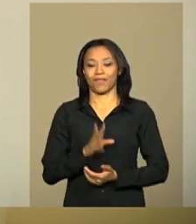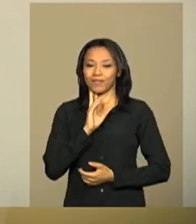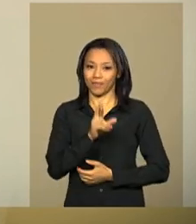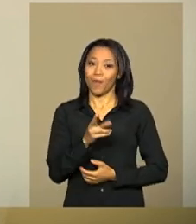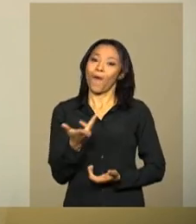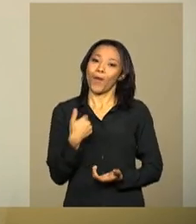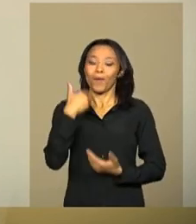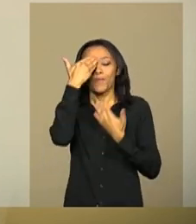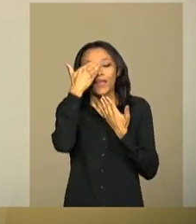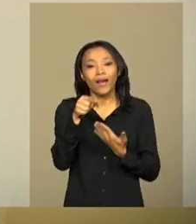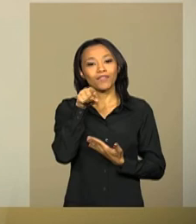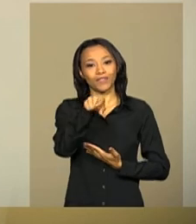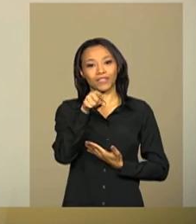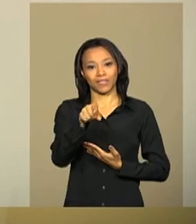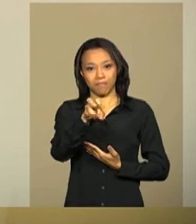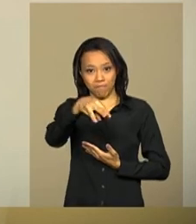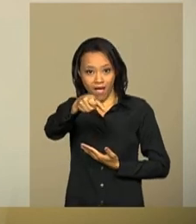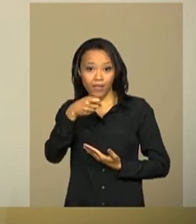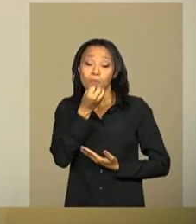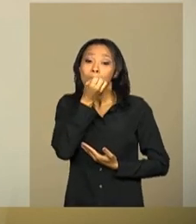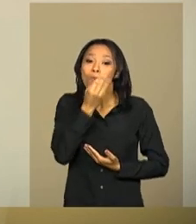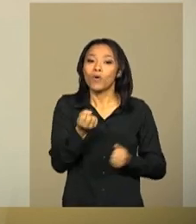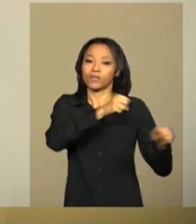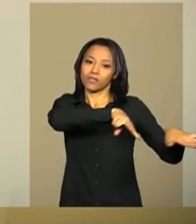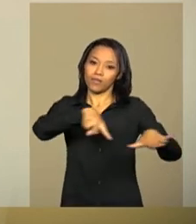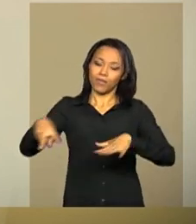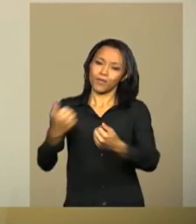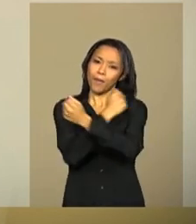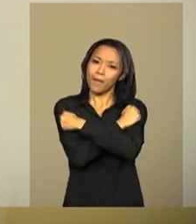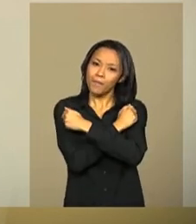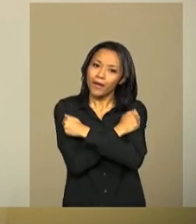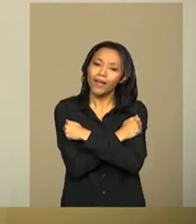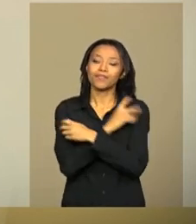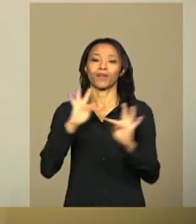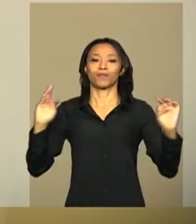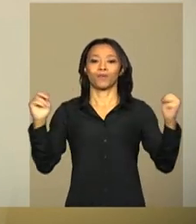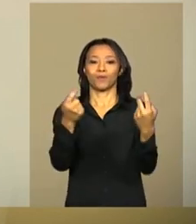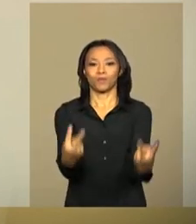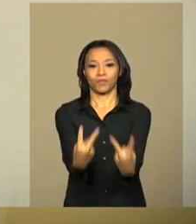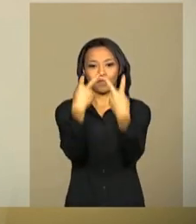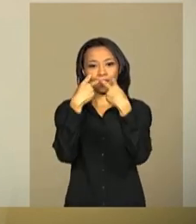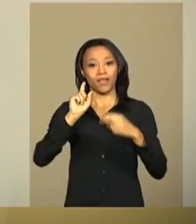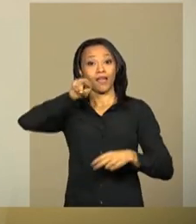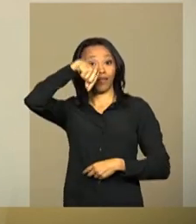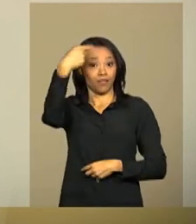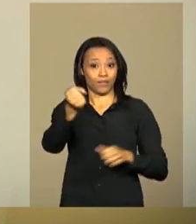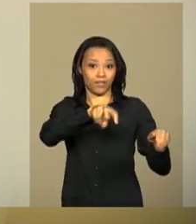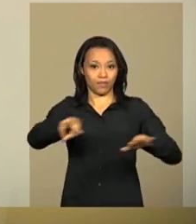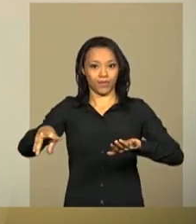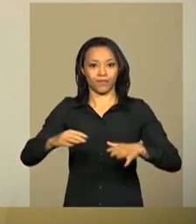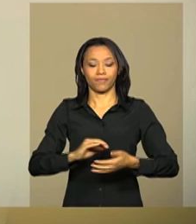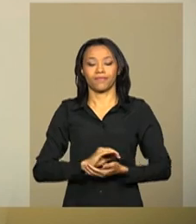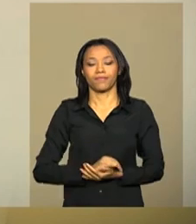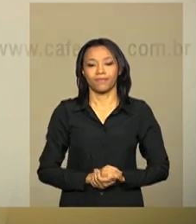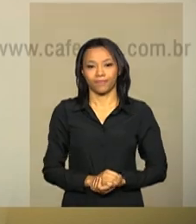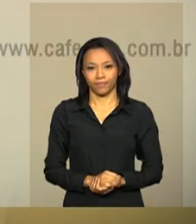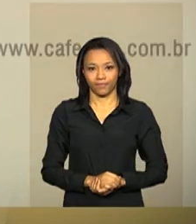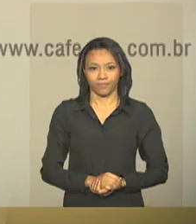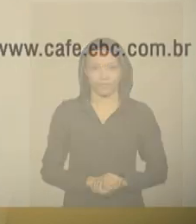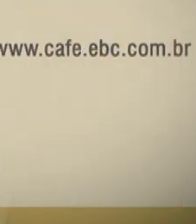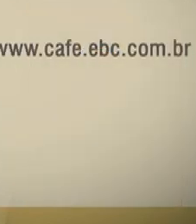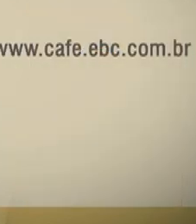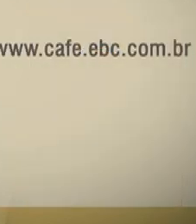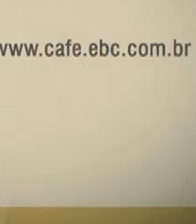Max obrigado a você uma boa semana um abraço para os nossos ouvintes e até a semana que vem